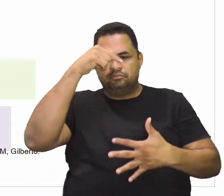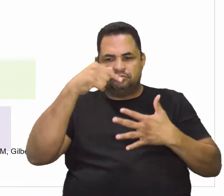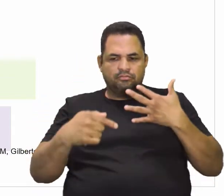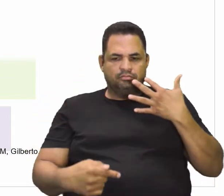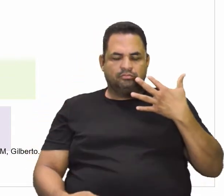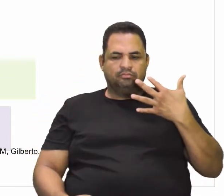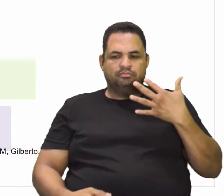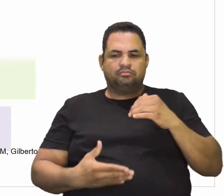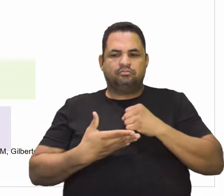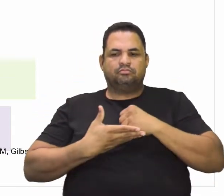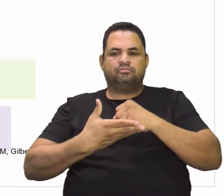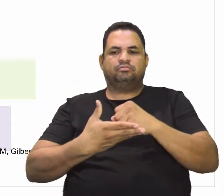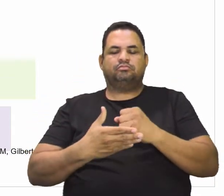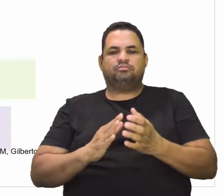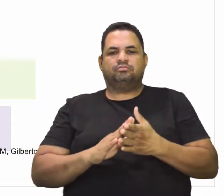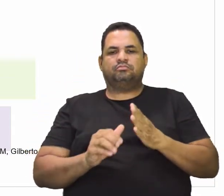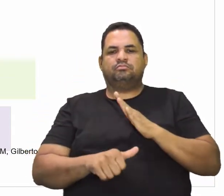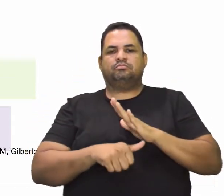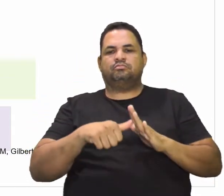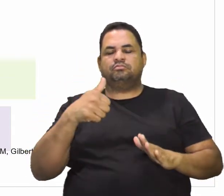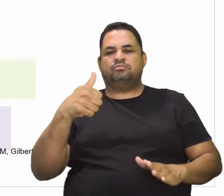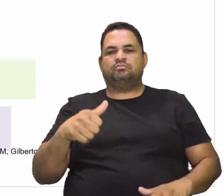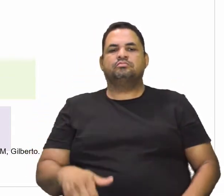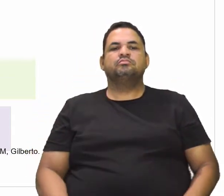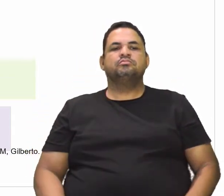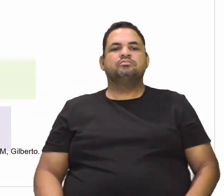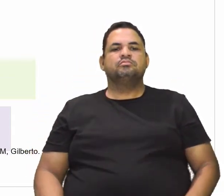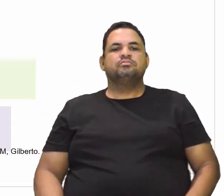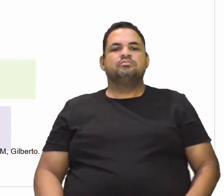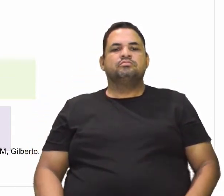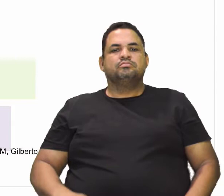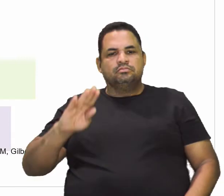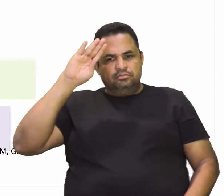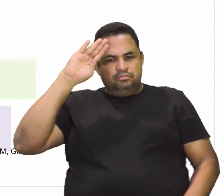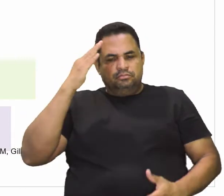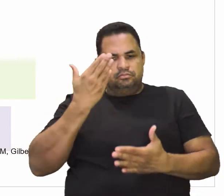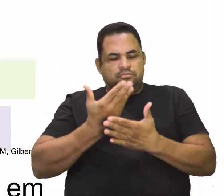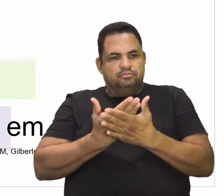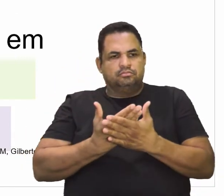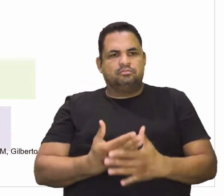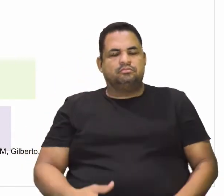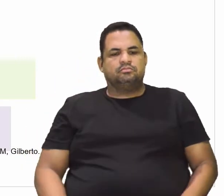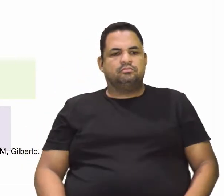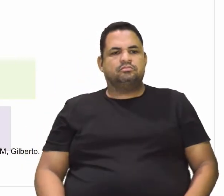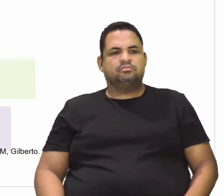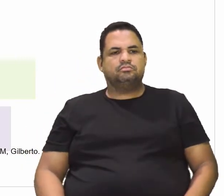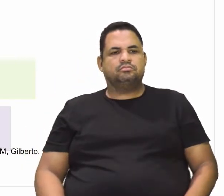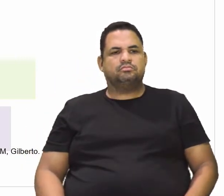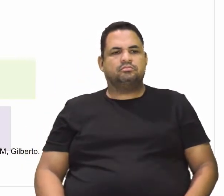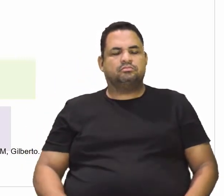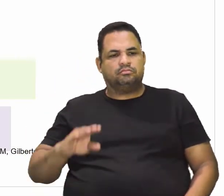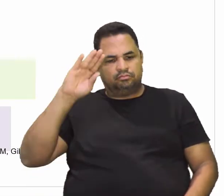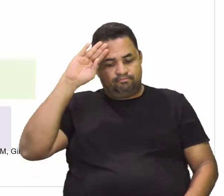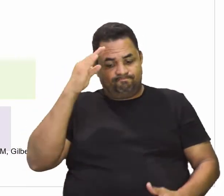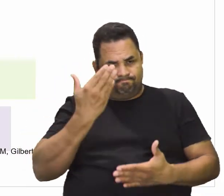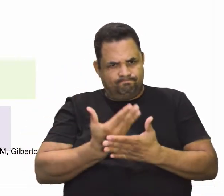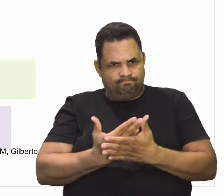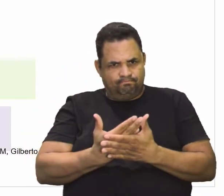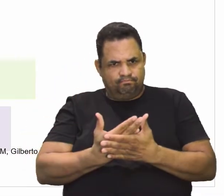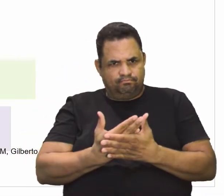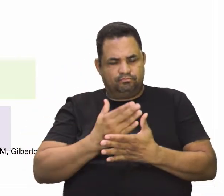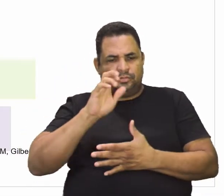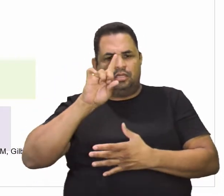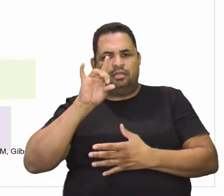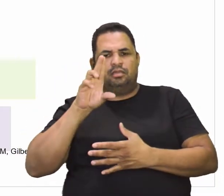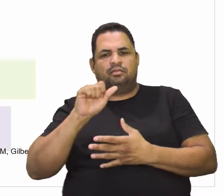do islamismo. O primeiro princípio está na crença, que seria crer em